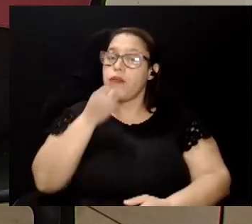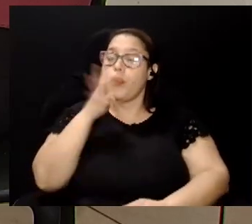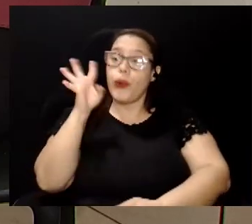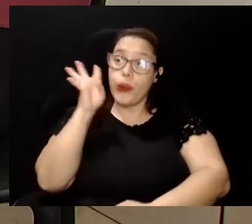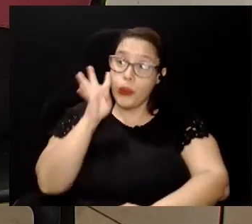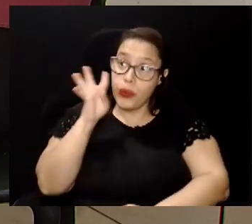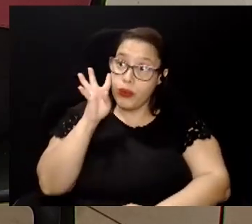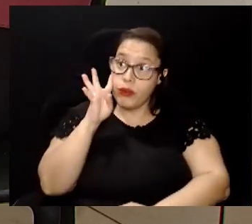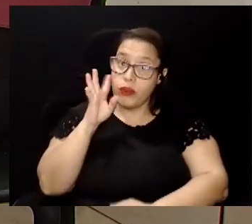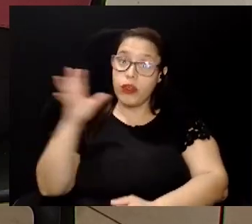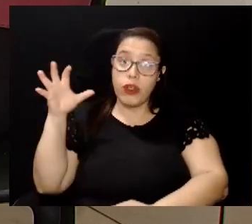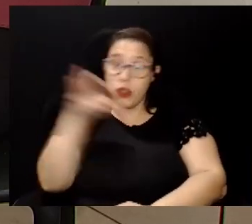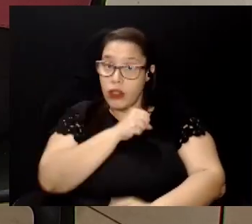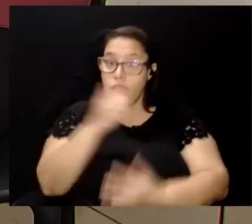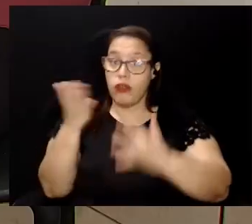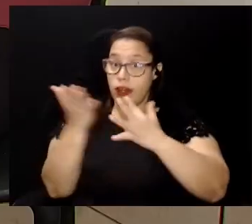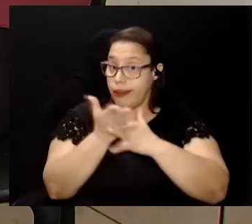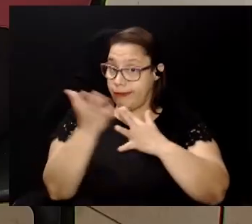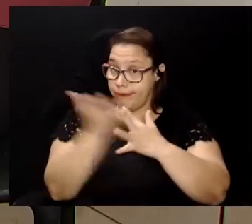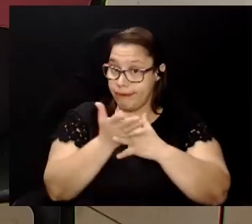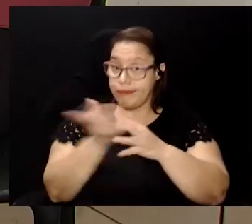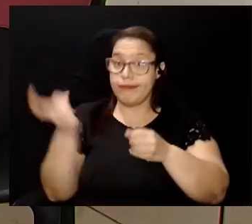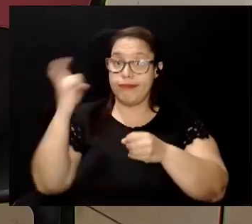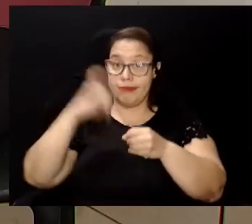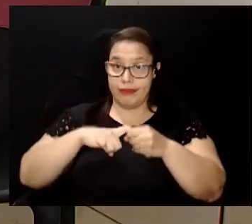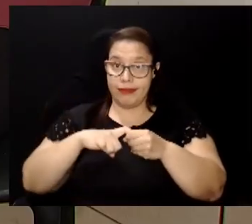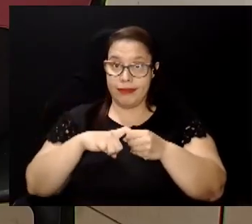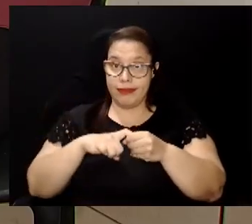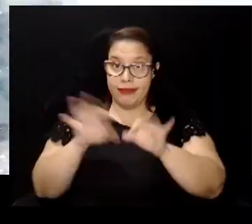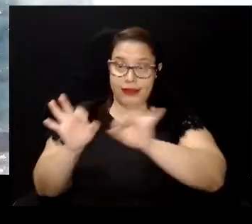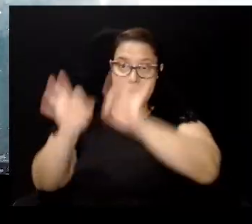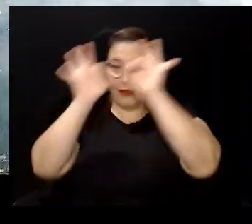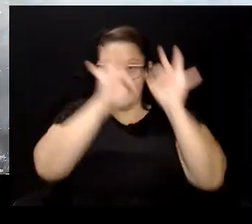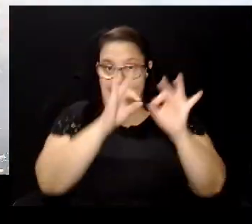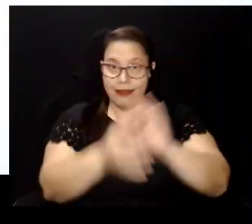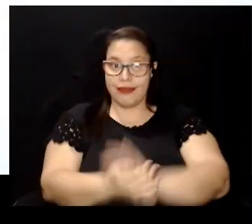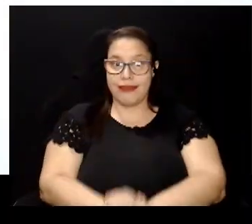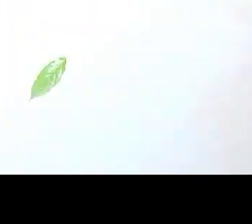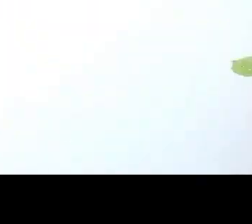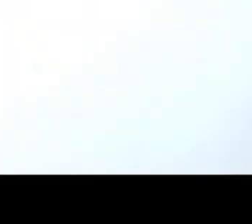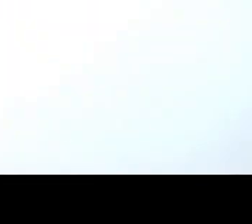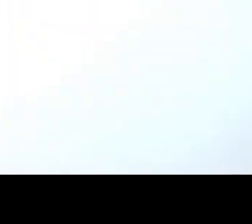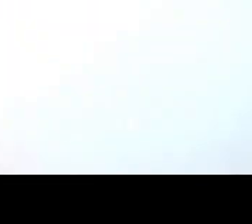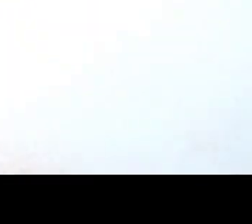vai para um rápido intervalo, na volta você confere tudo.